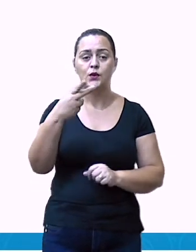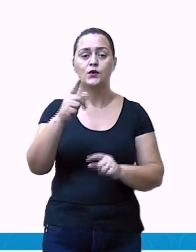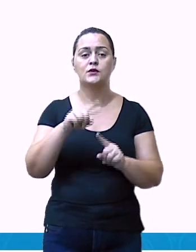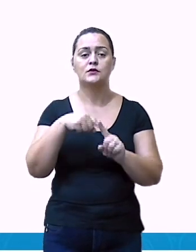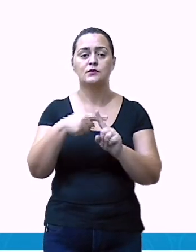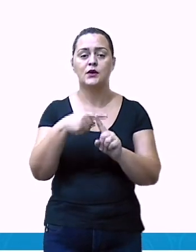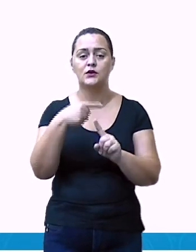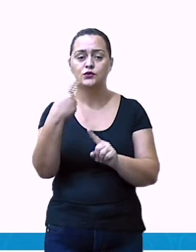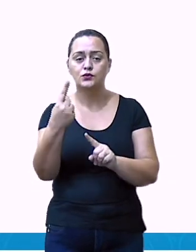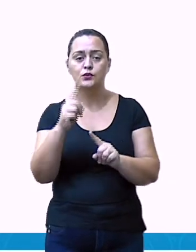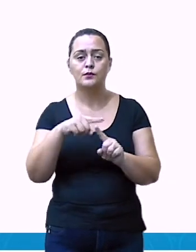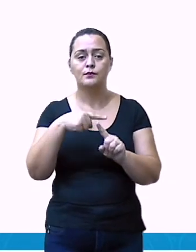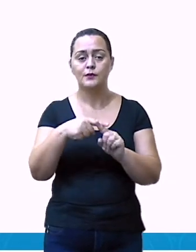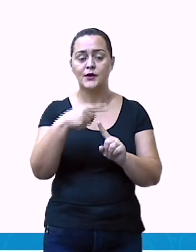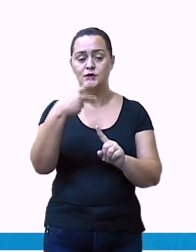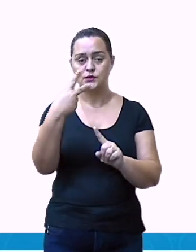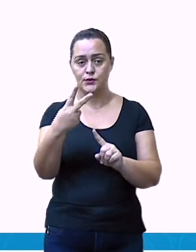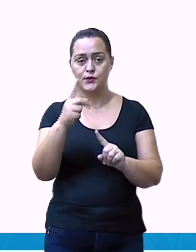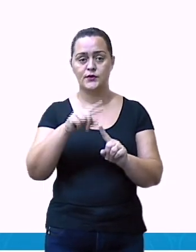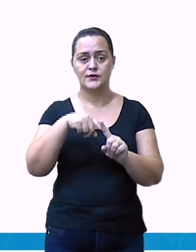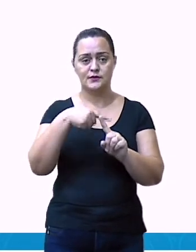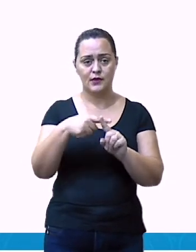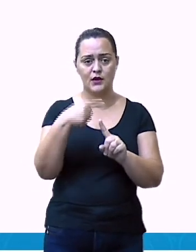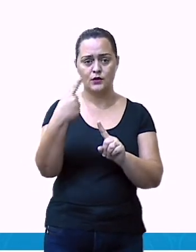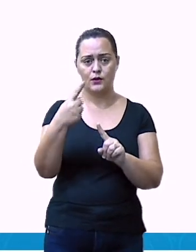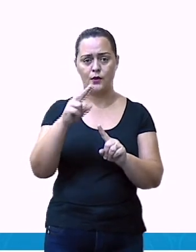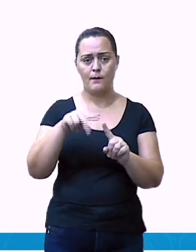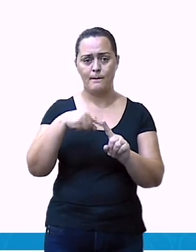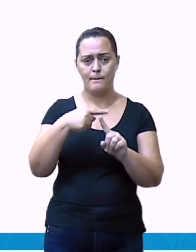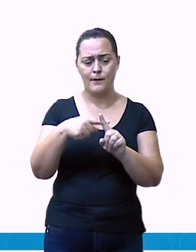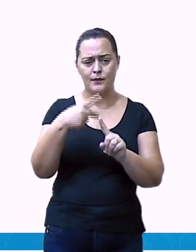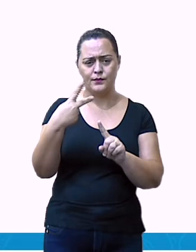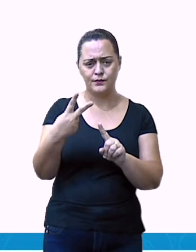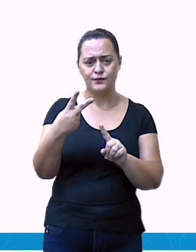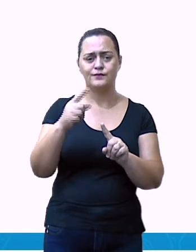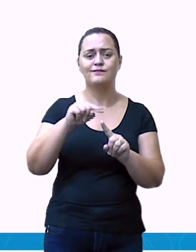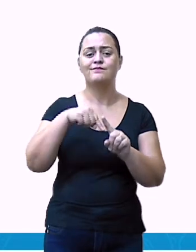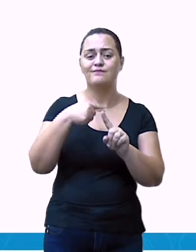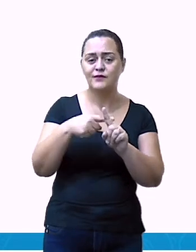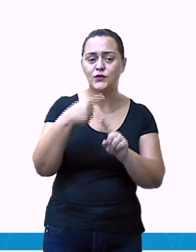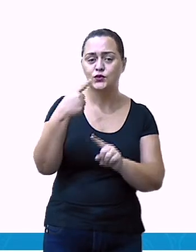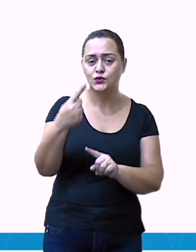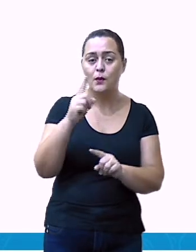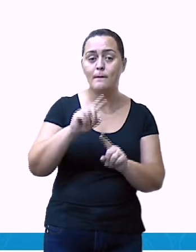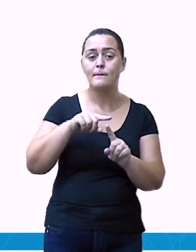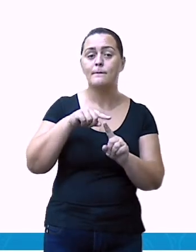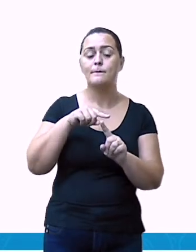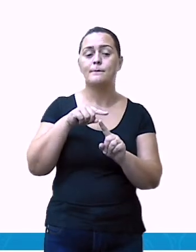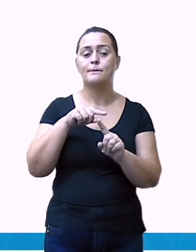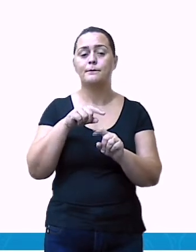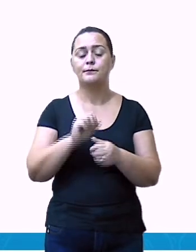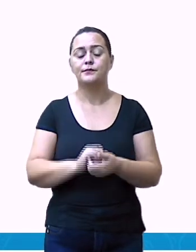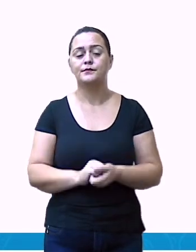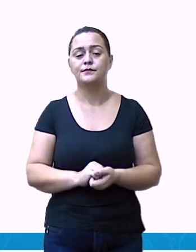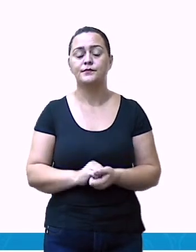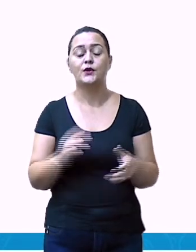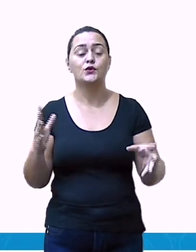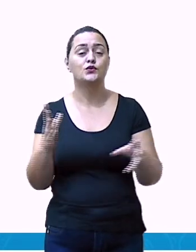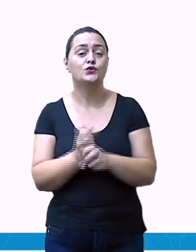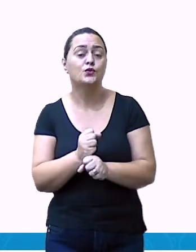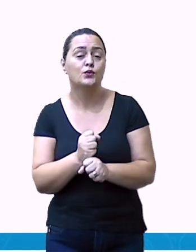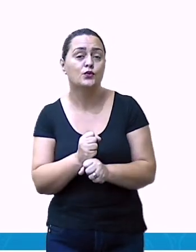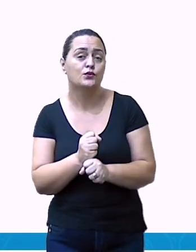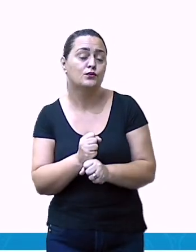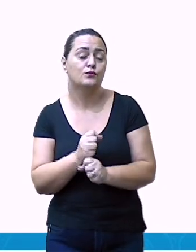a 9 unidades. Então, Rosana obteve 9,3 pontos na